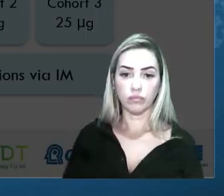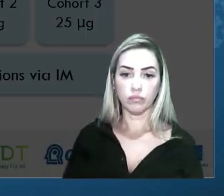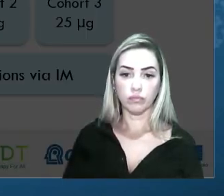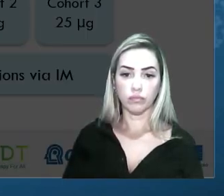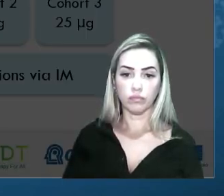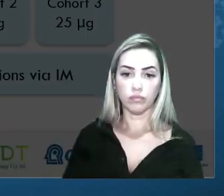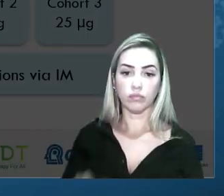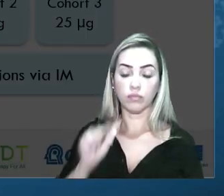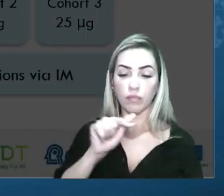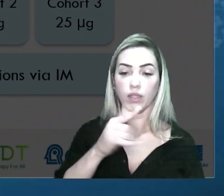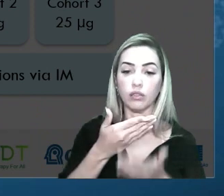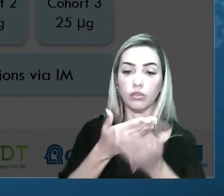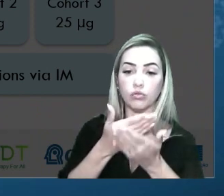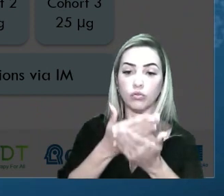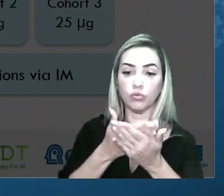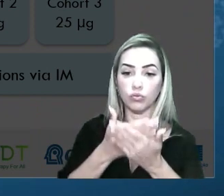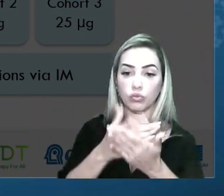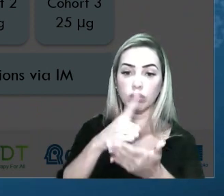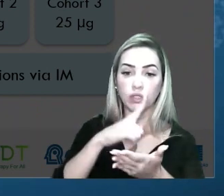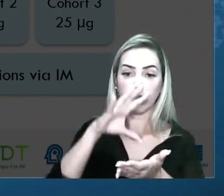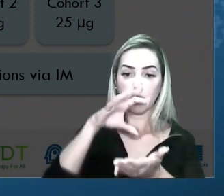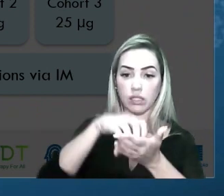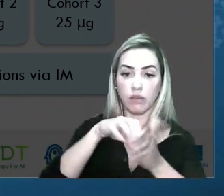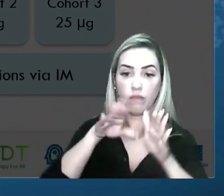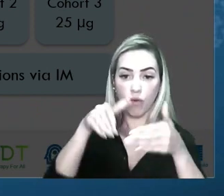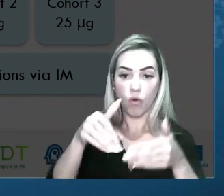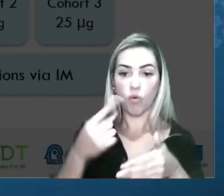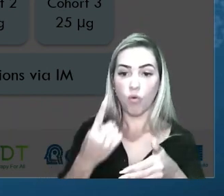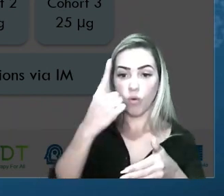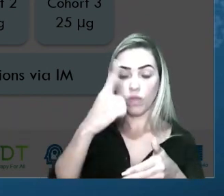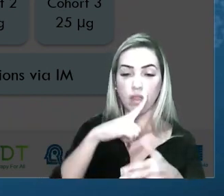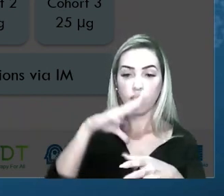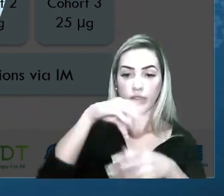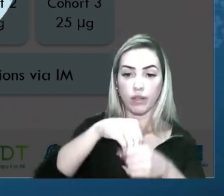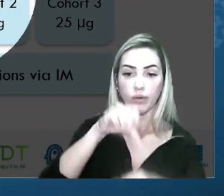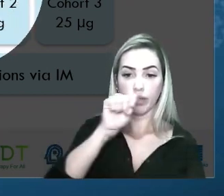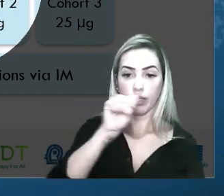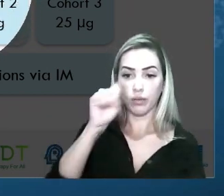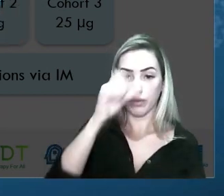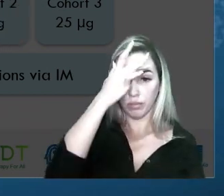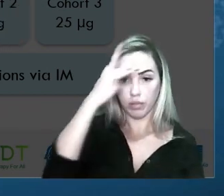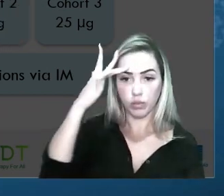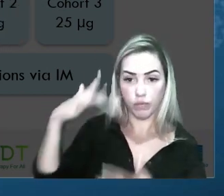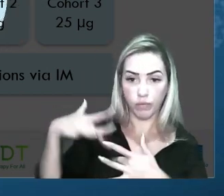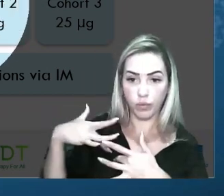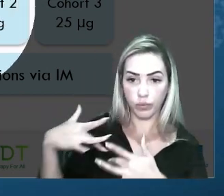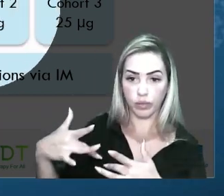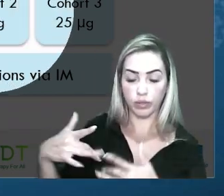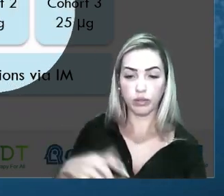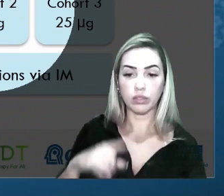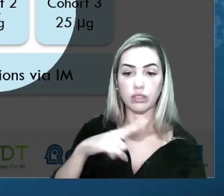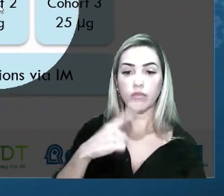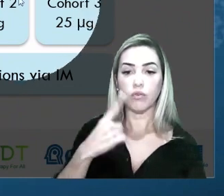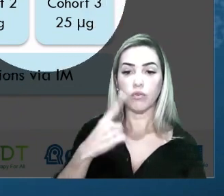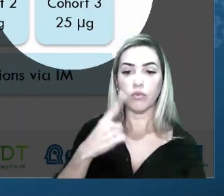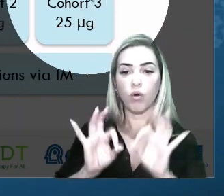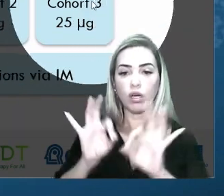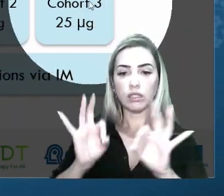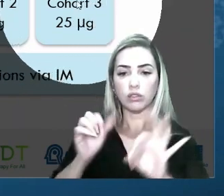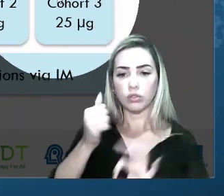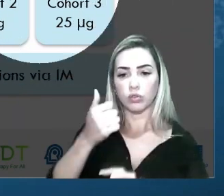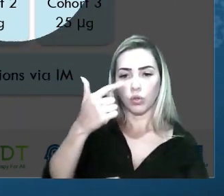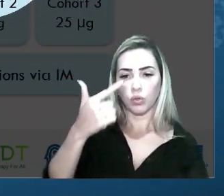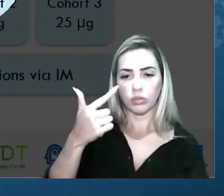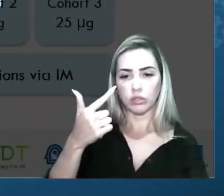Esse estudo foi unicêntrico e incluiu 88 voluntários. E teve um escalamento de dose de 1,